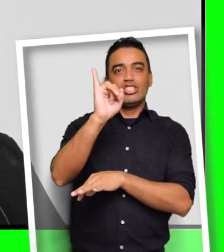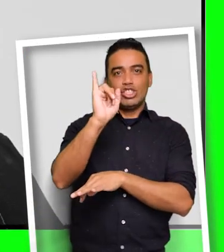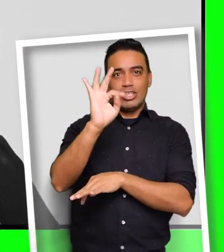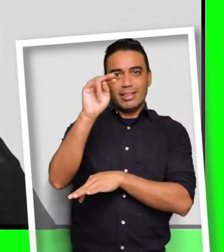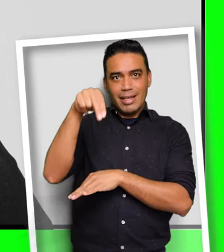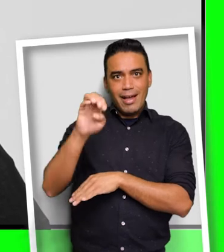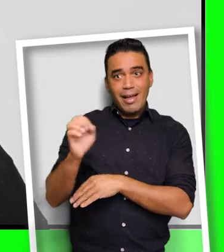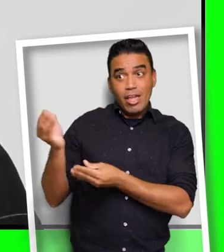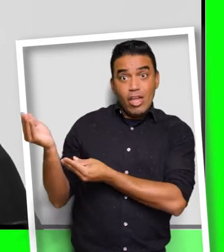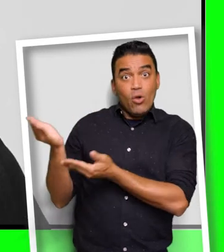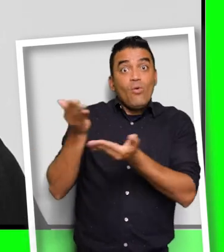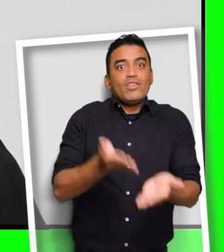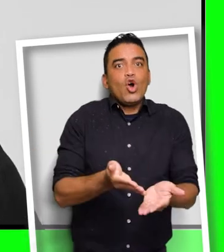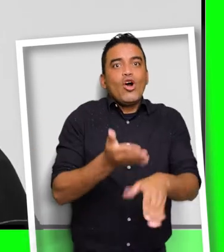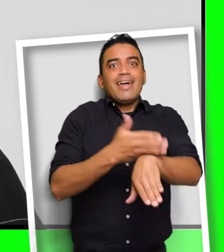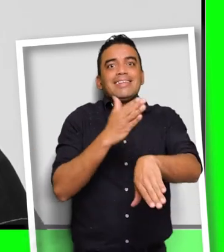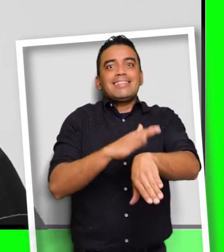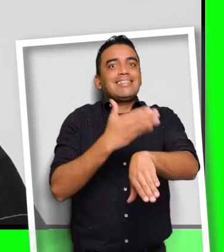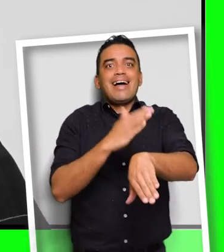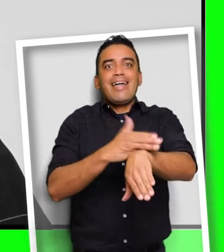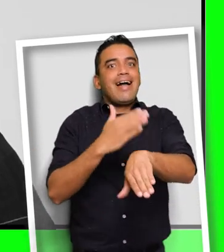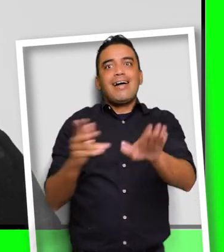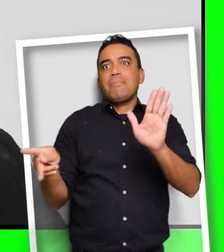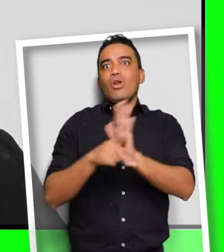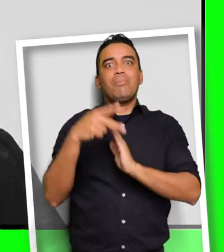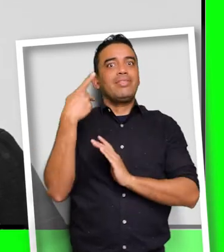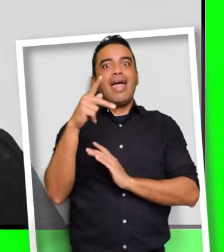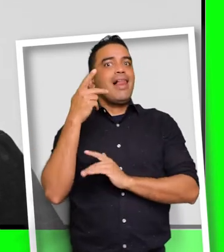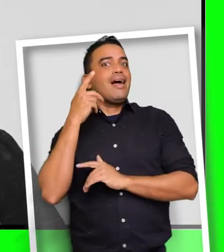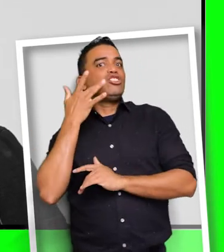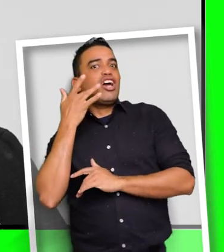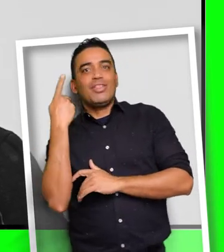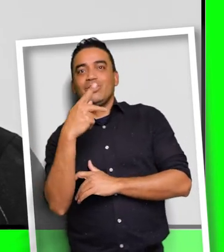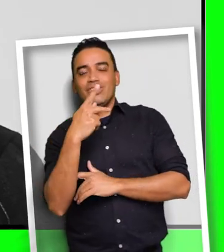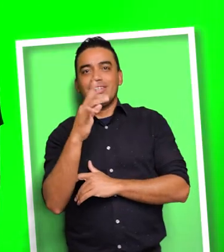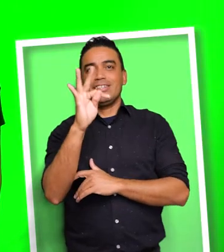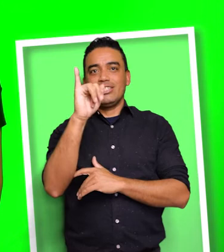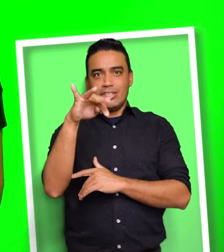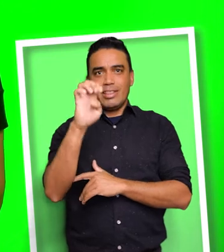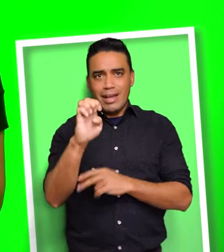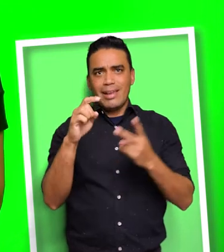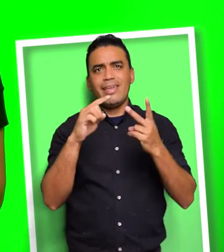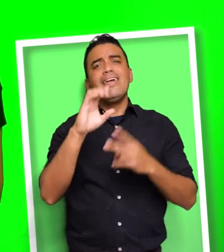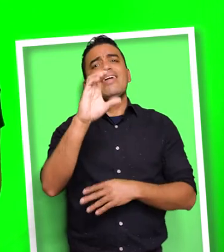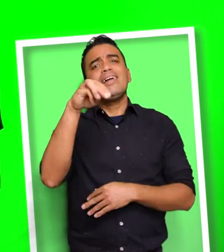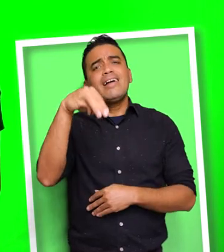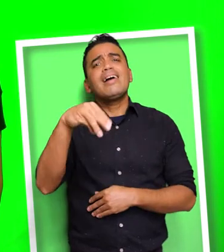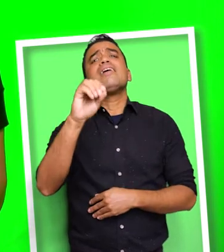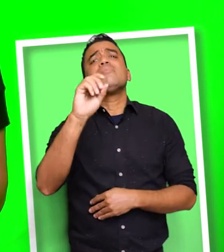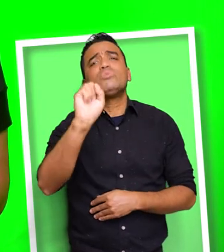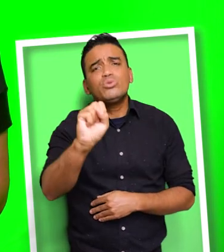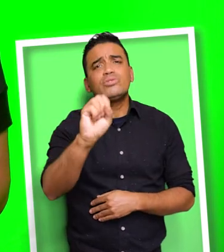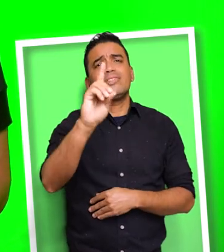para ensaiar um espetáculo que seria dela com a nossa participação, que é o Titânia e Campo das Vertentes. Também